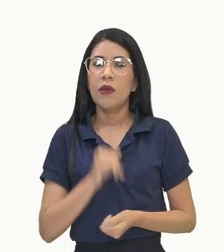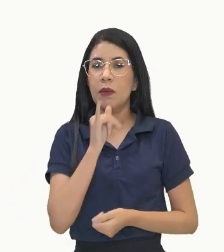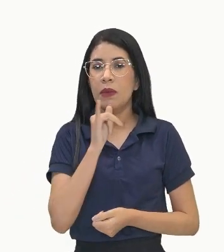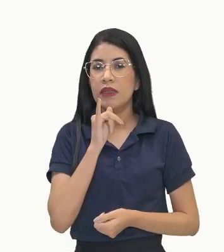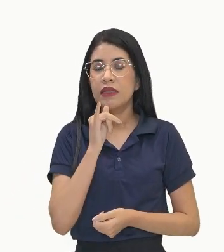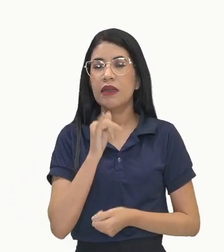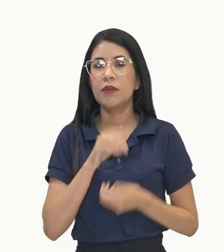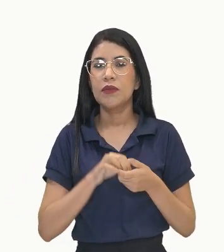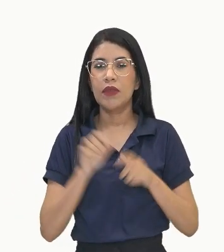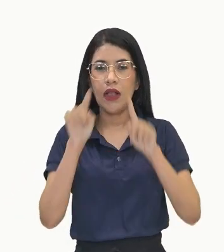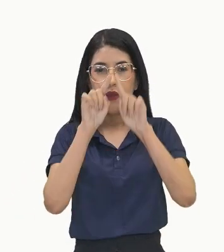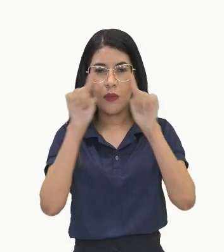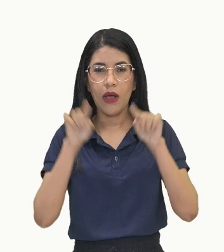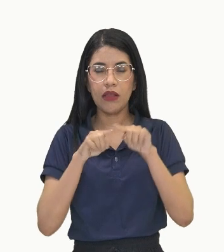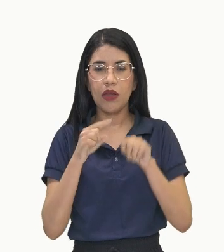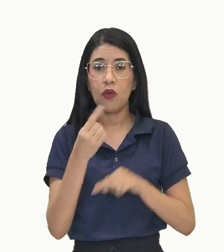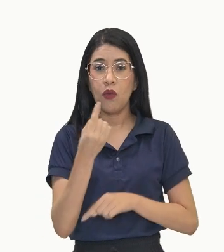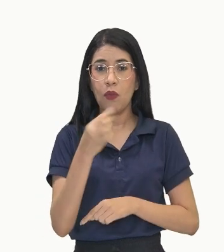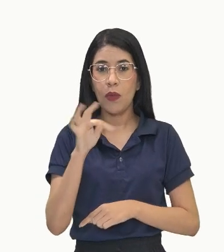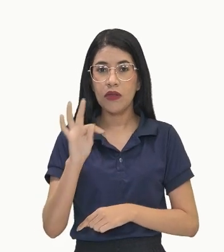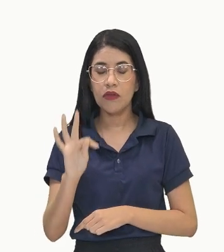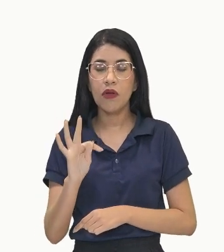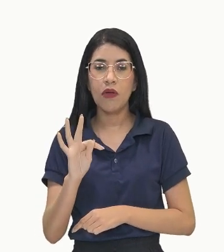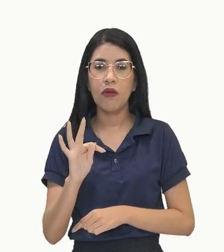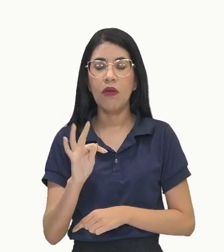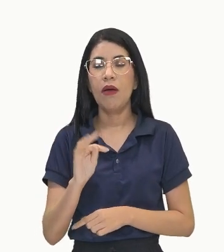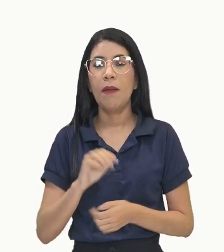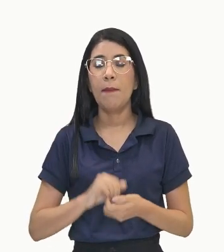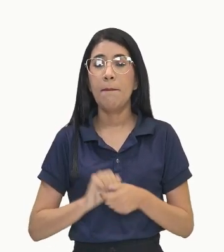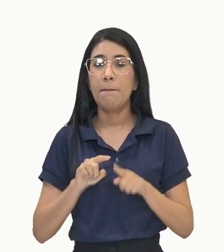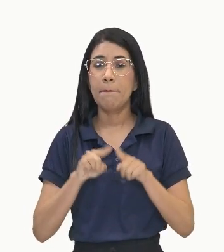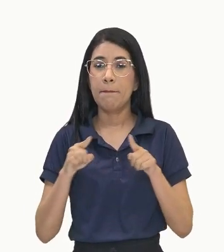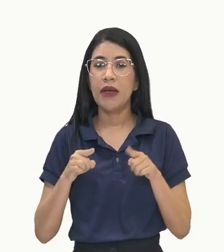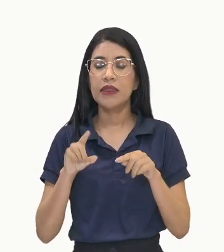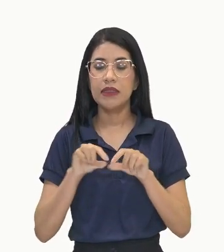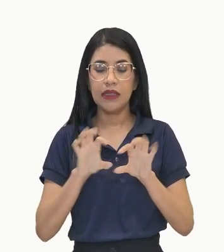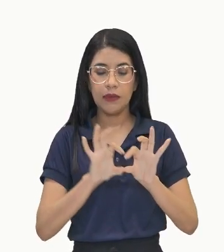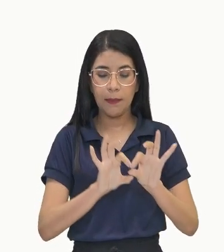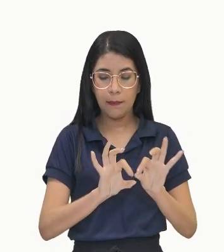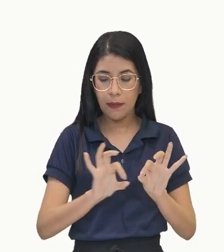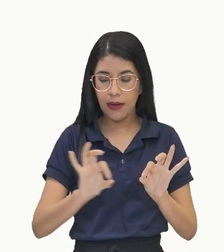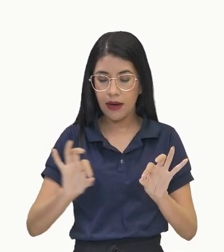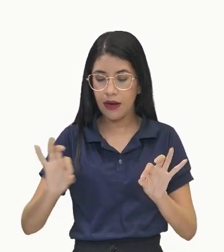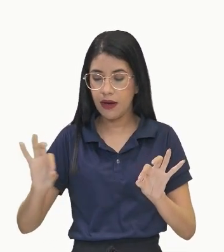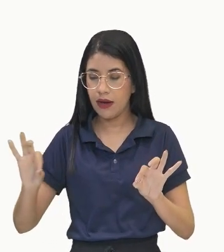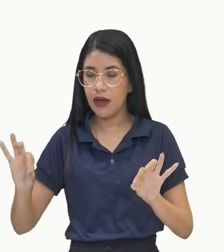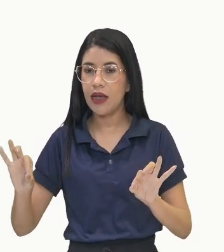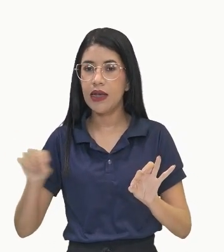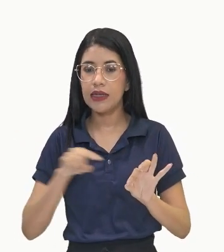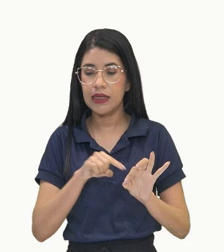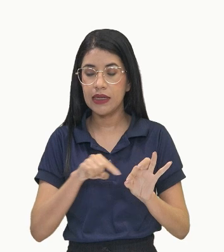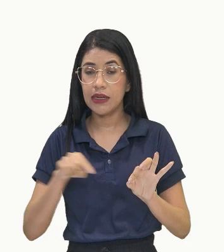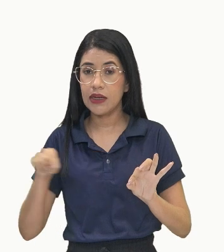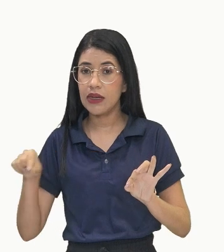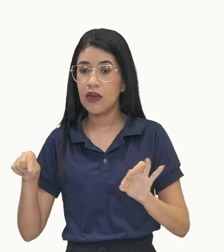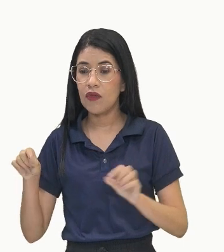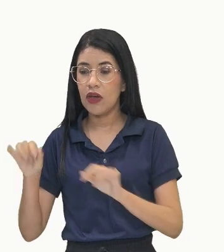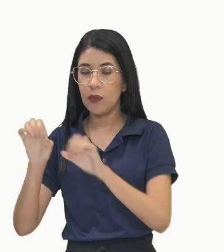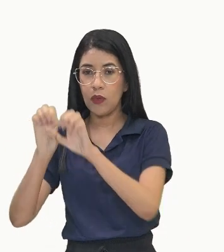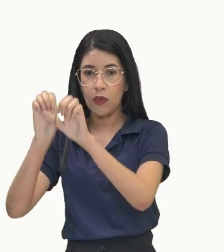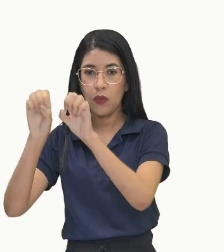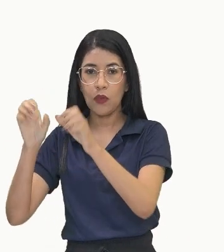tonelada de produto. Só que no decorrer do caminho nós temos uma tubulação e essa tubulação leva para outra